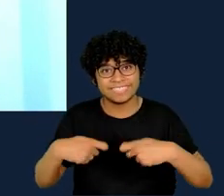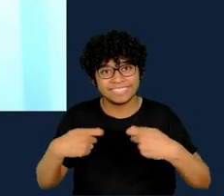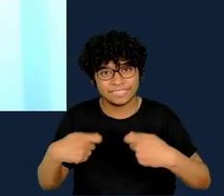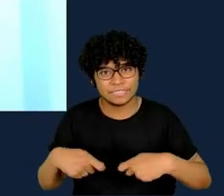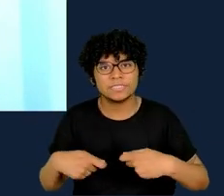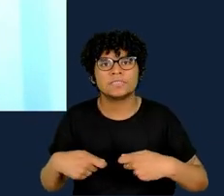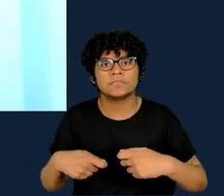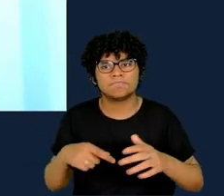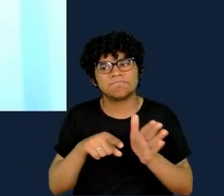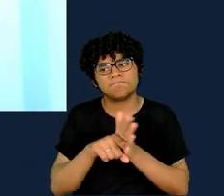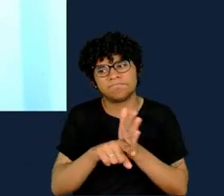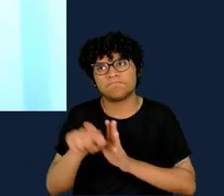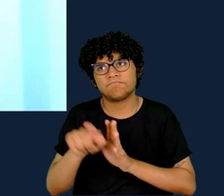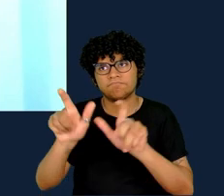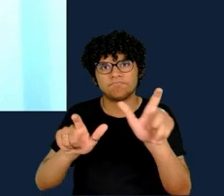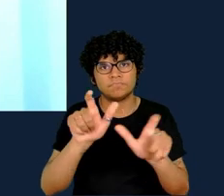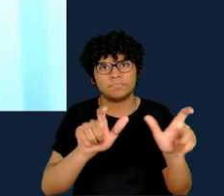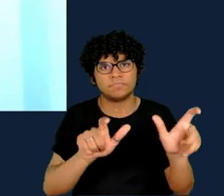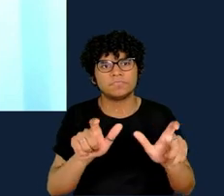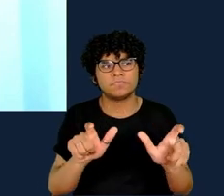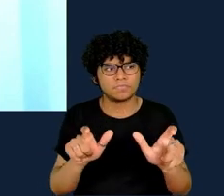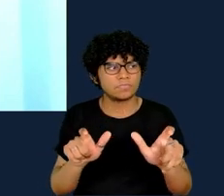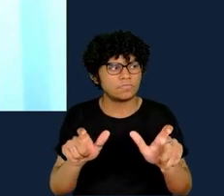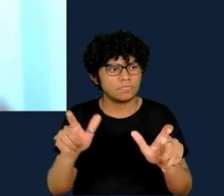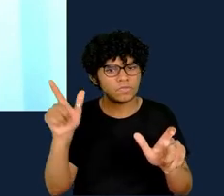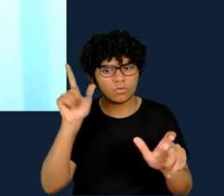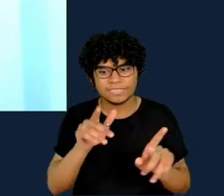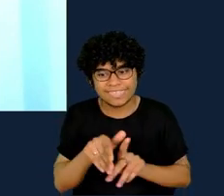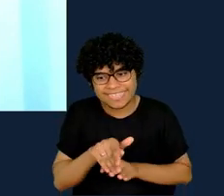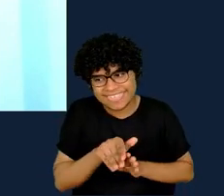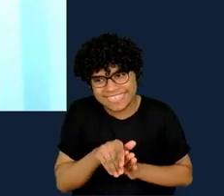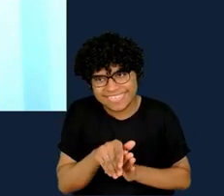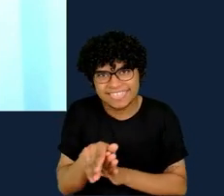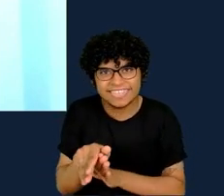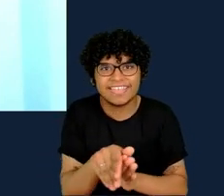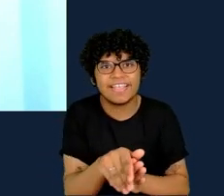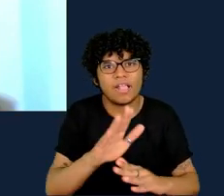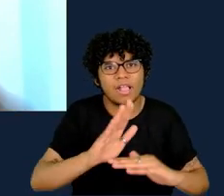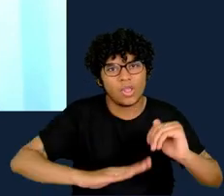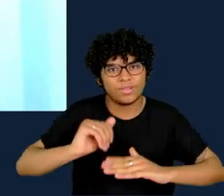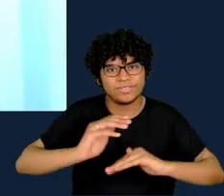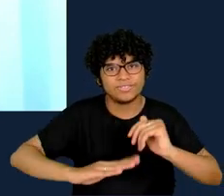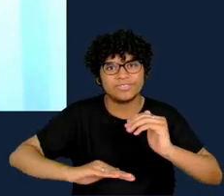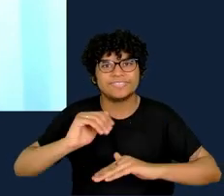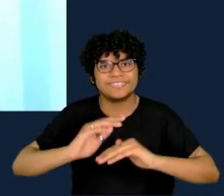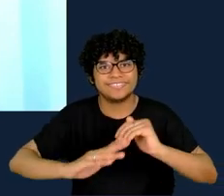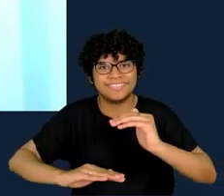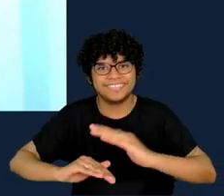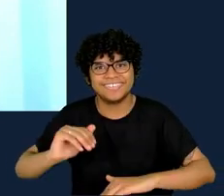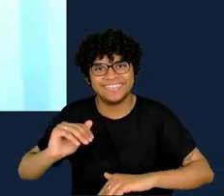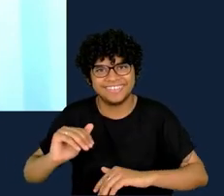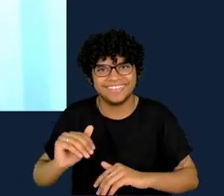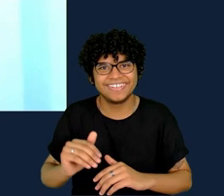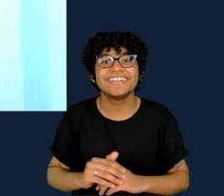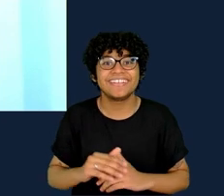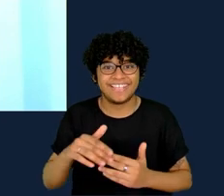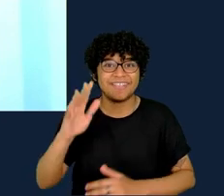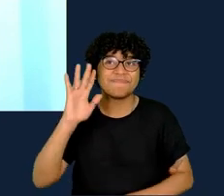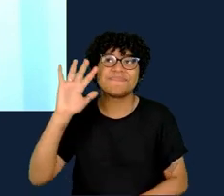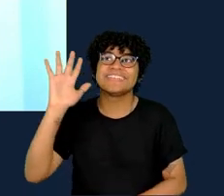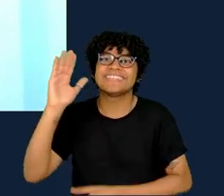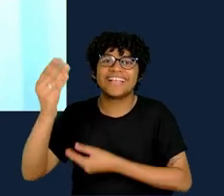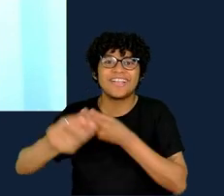nos, de alguma forma, guiar, né, nessa construção e nesse pensar de que forma,